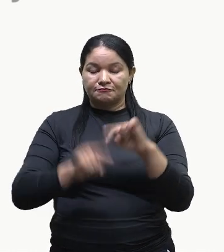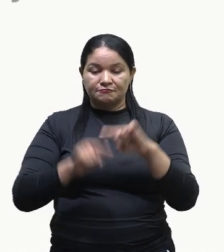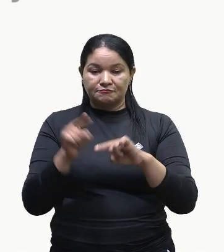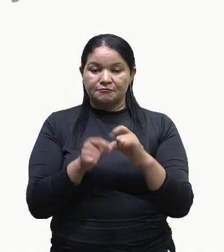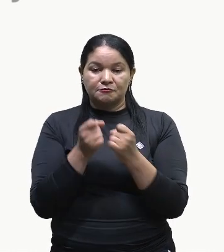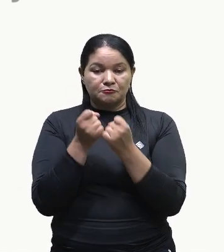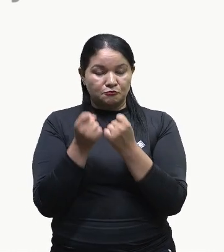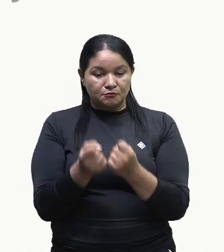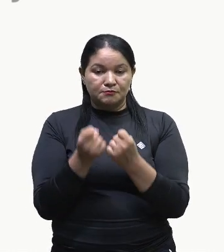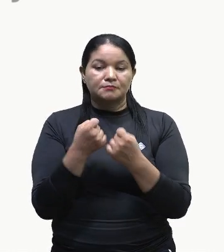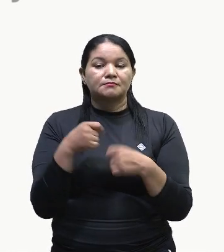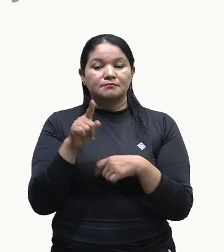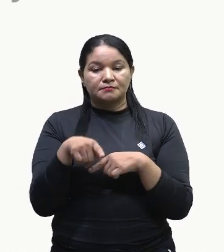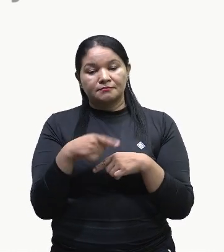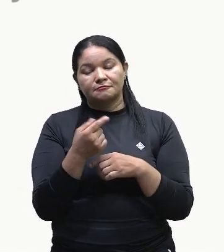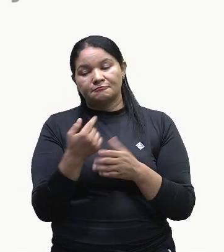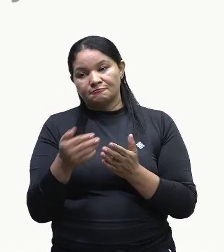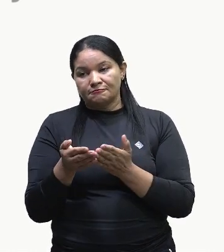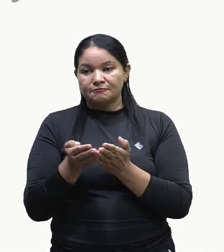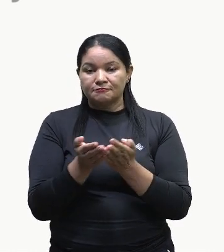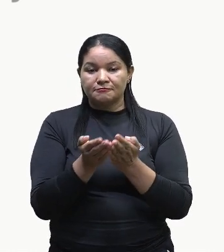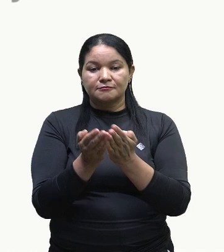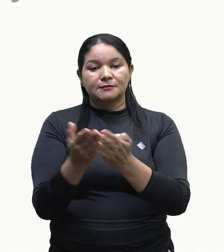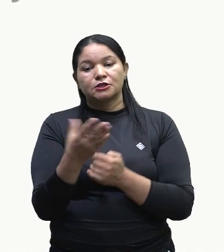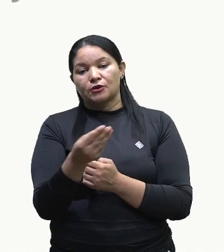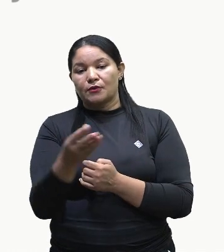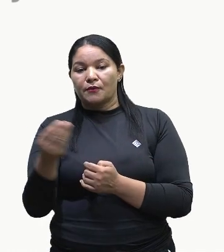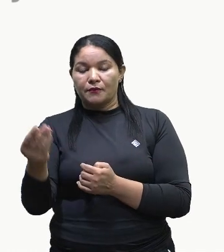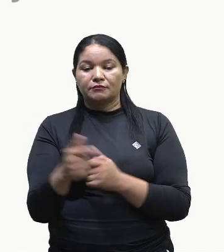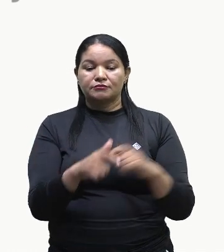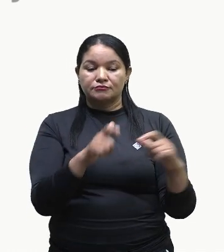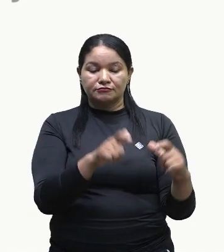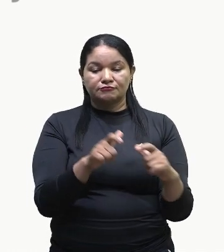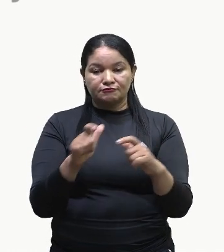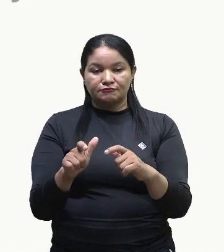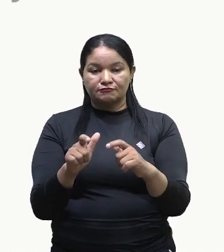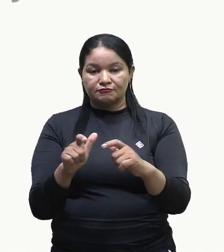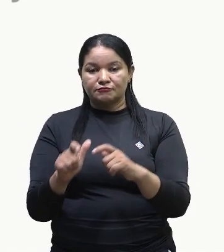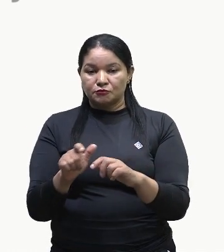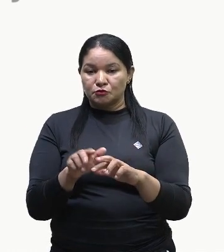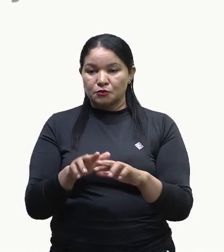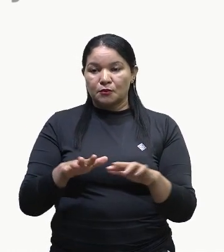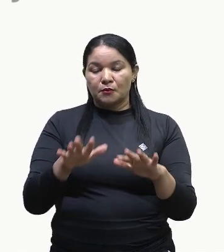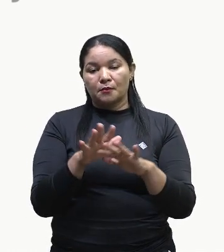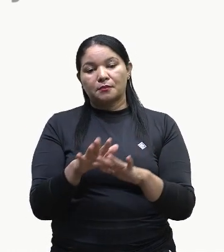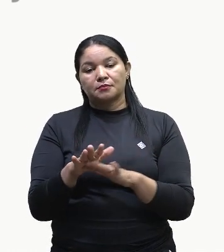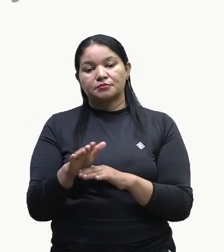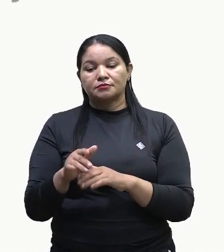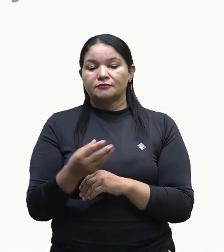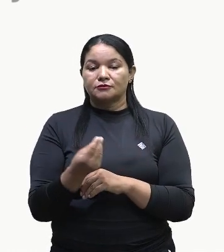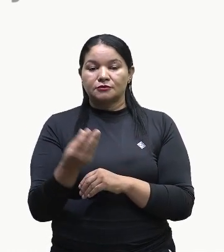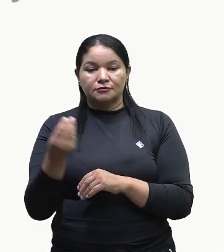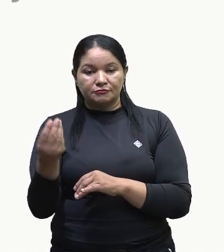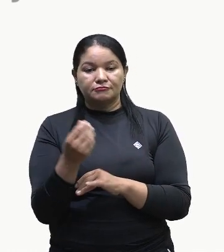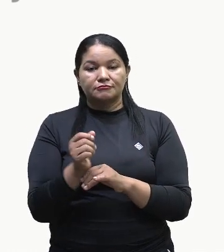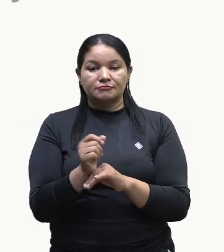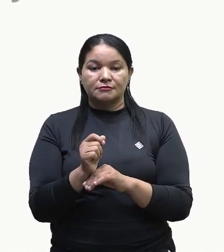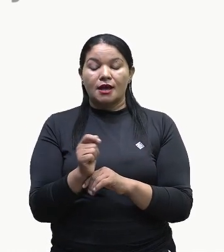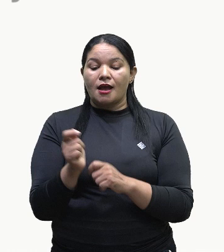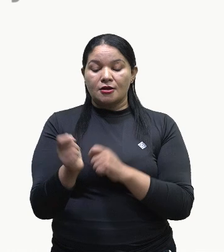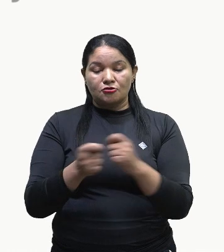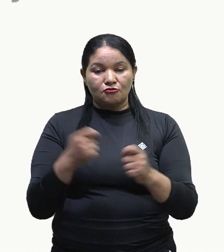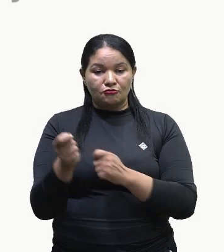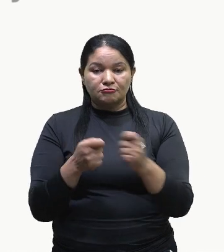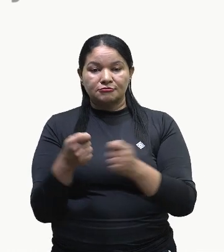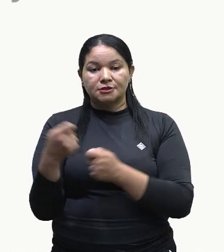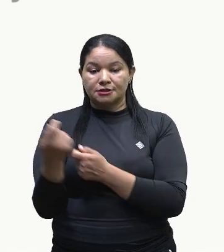essa movimentação em determinadas regiões, circulando até mesmo a economia local.